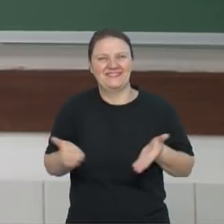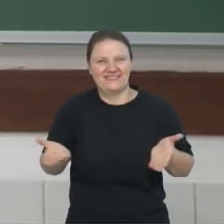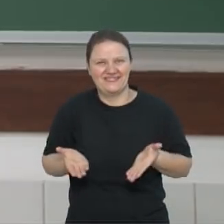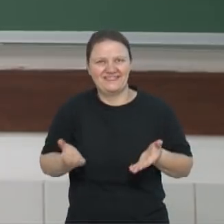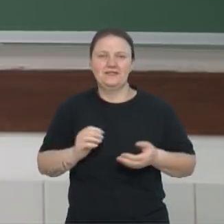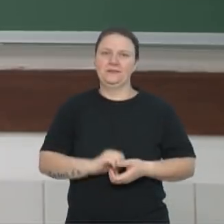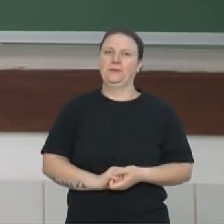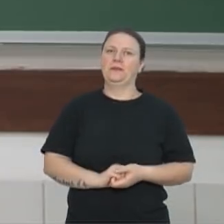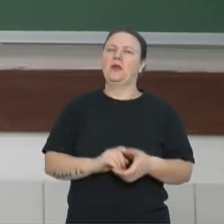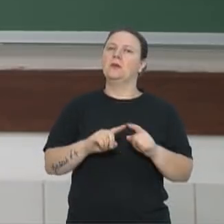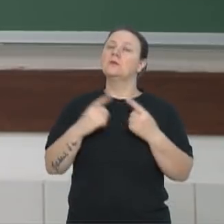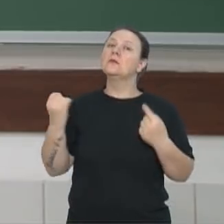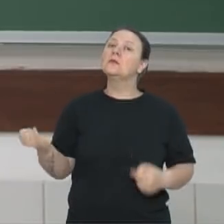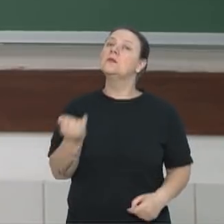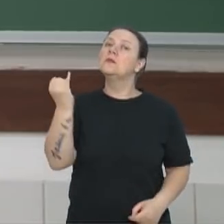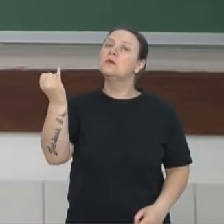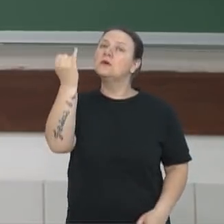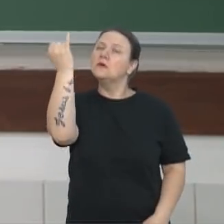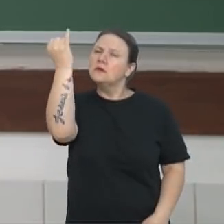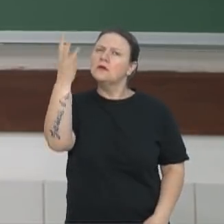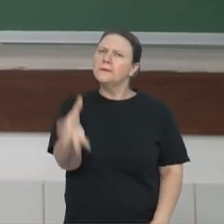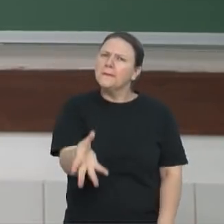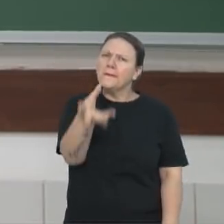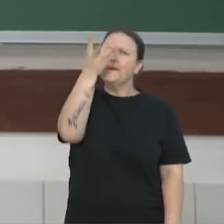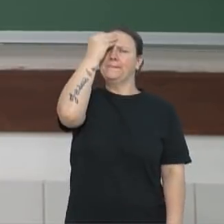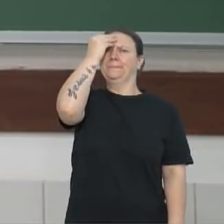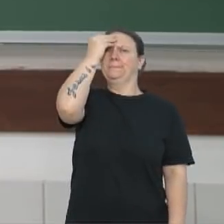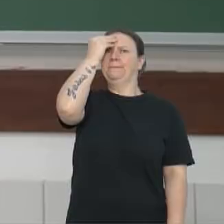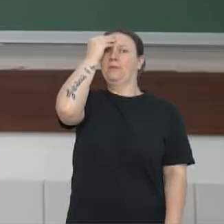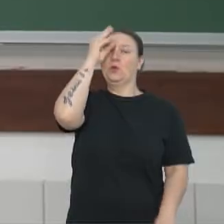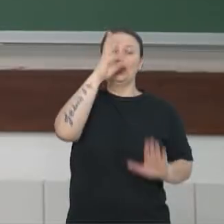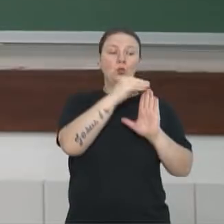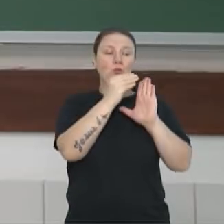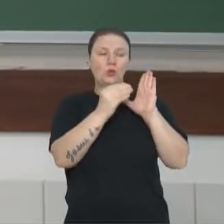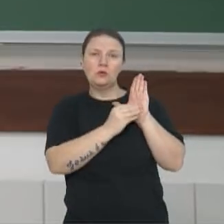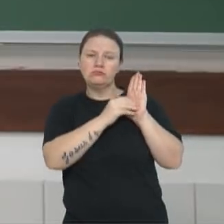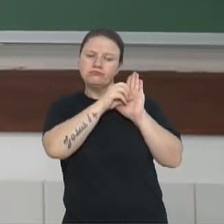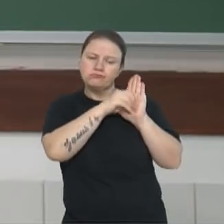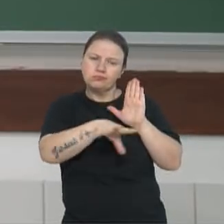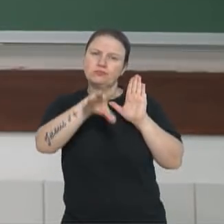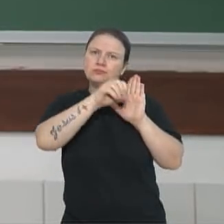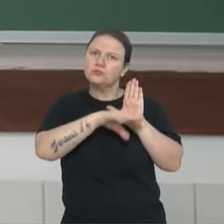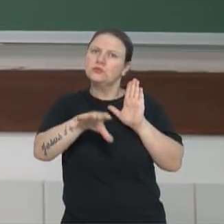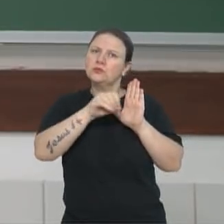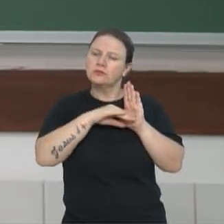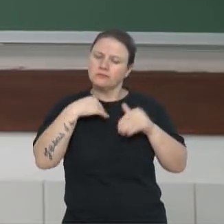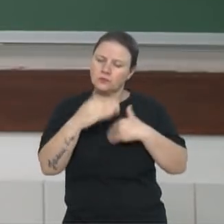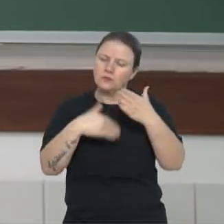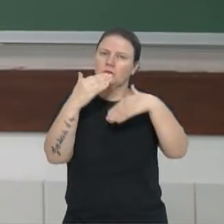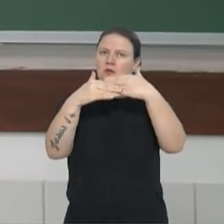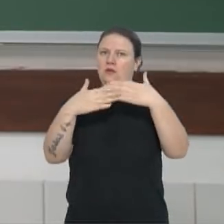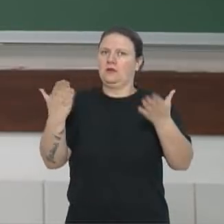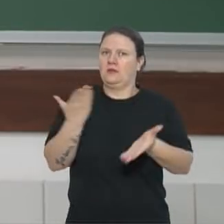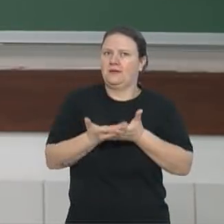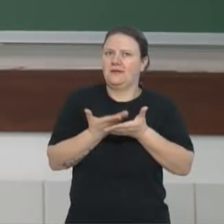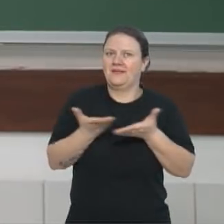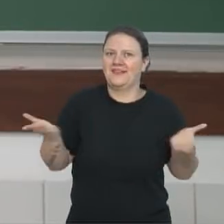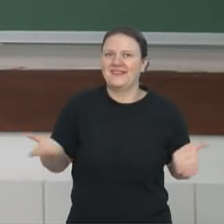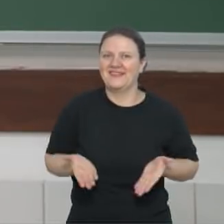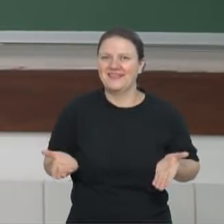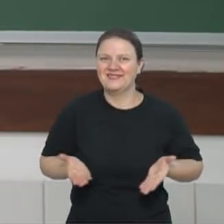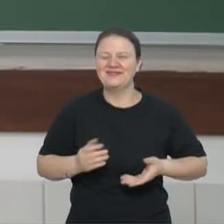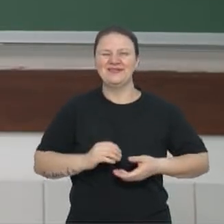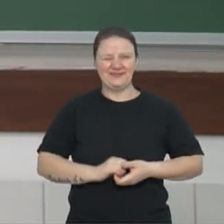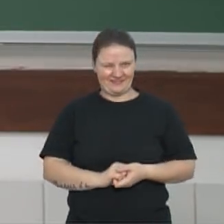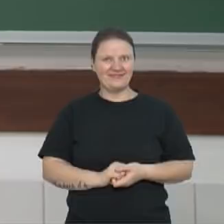beleza? Mas isso é bem importante para que vocês possam fixar o conteúdo que a gente foi desenvolvendo na aula, nesta aula de hoje,